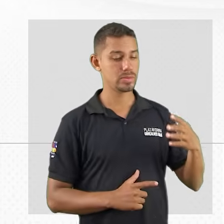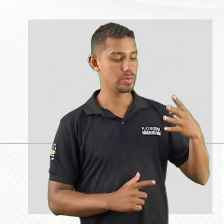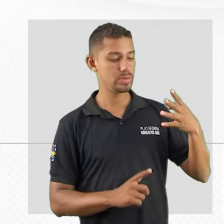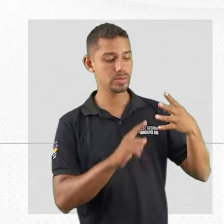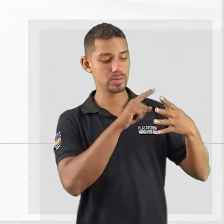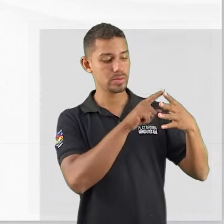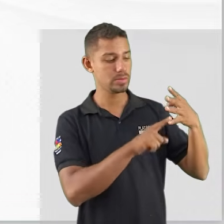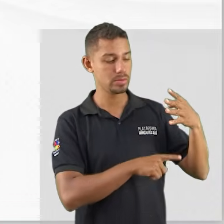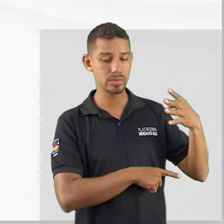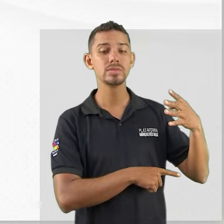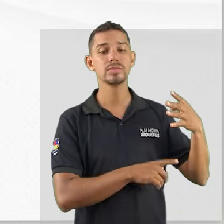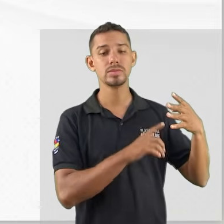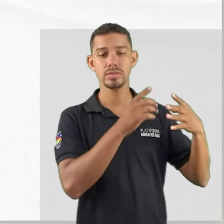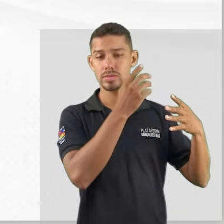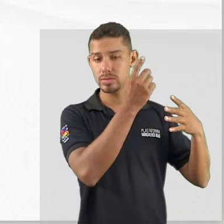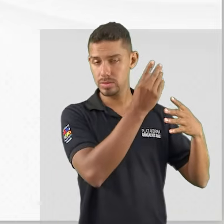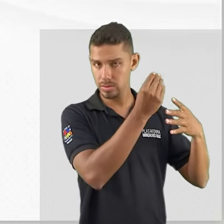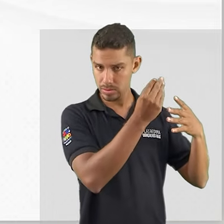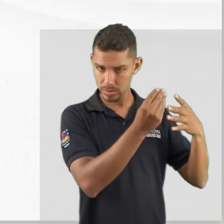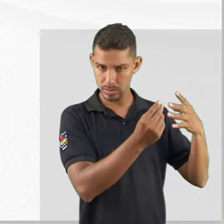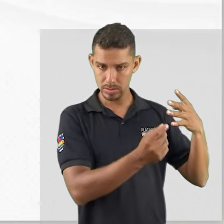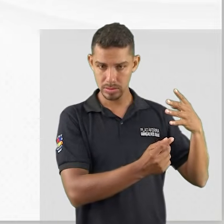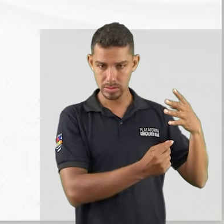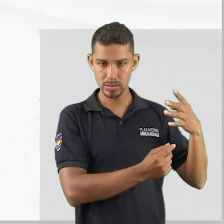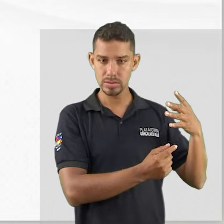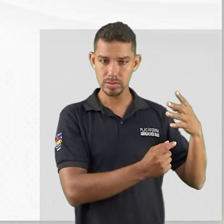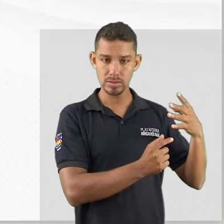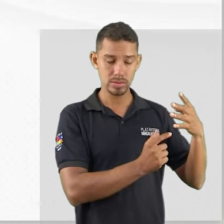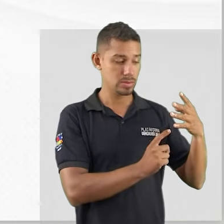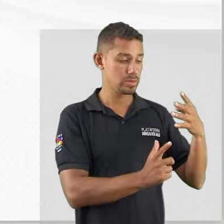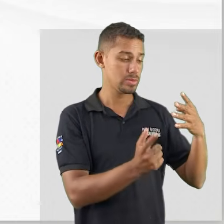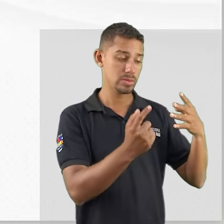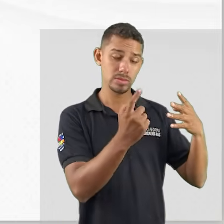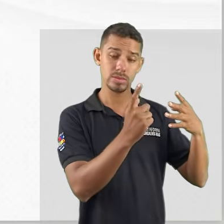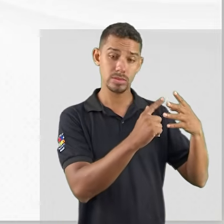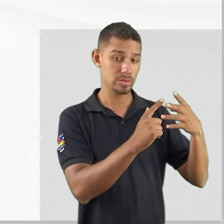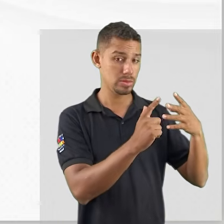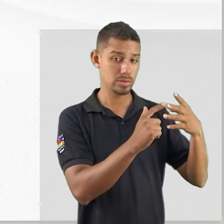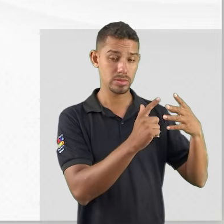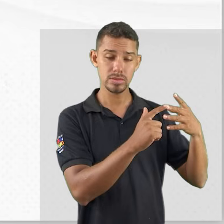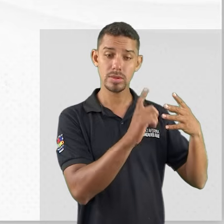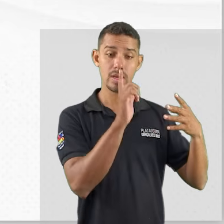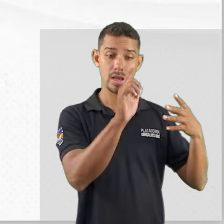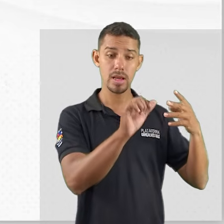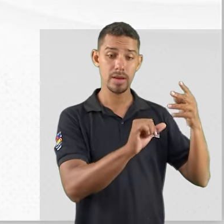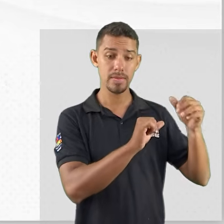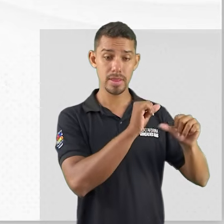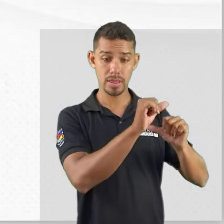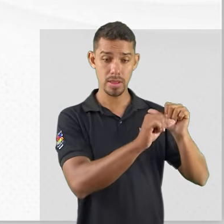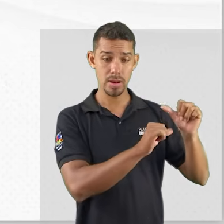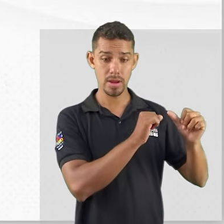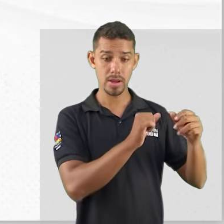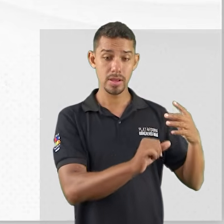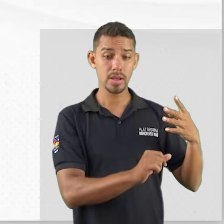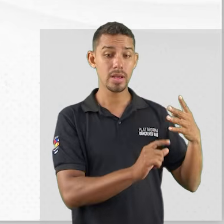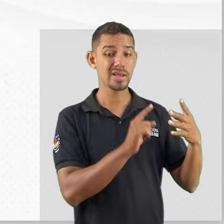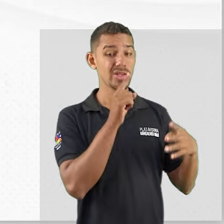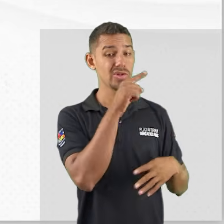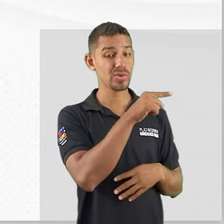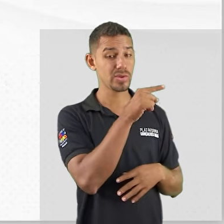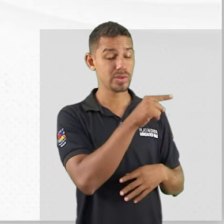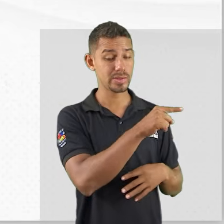as mesmas adeninas, as mesmas citosinas e as mesmas guaninas, tá? Só que ocorre uma troca. No